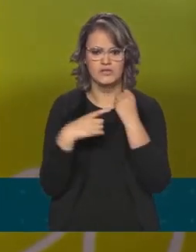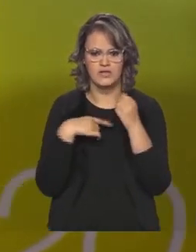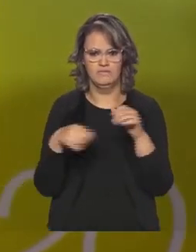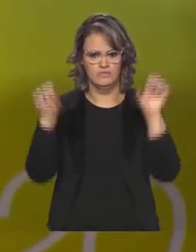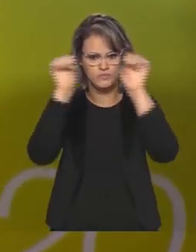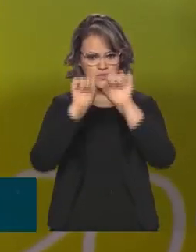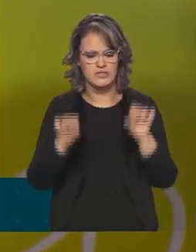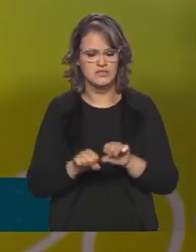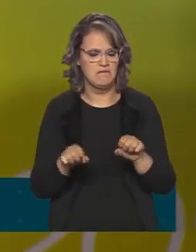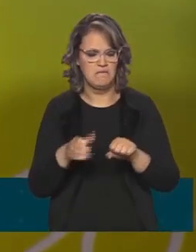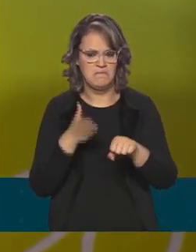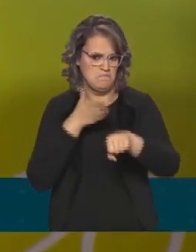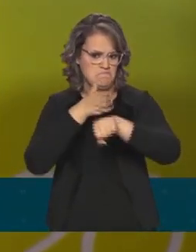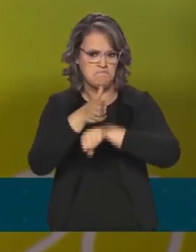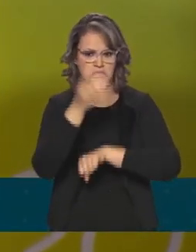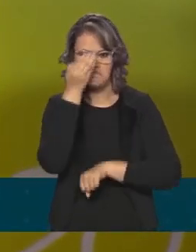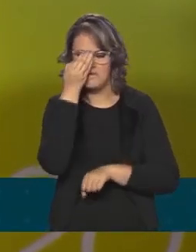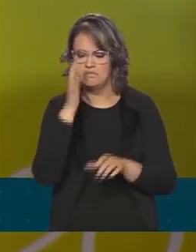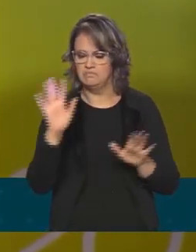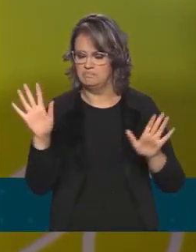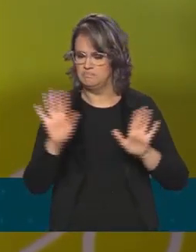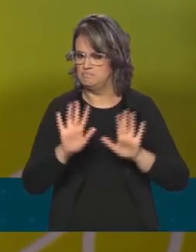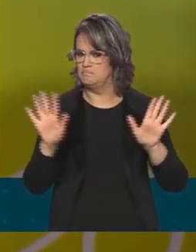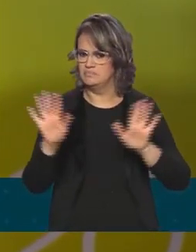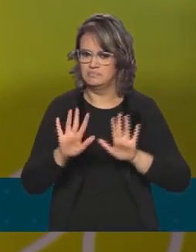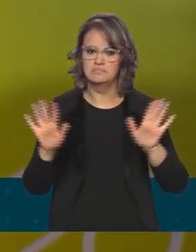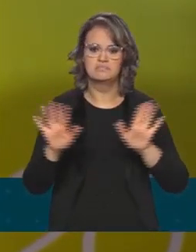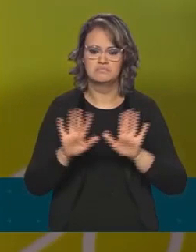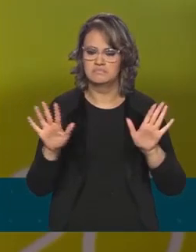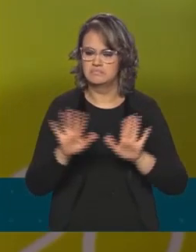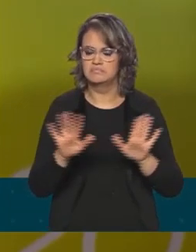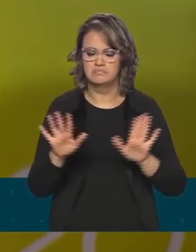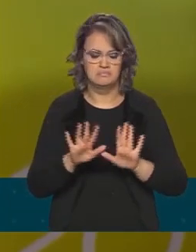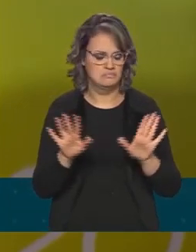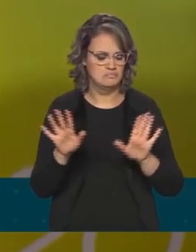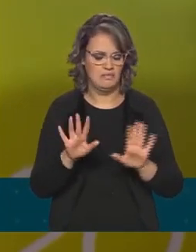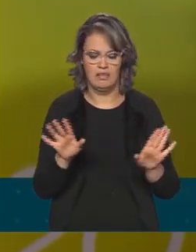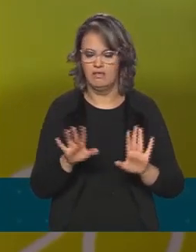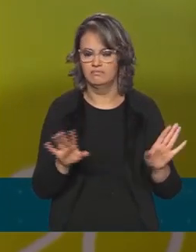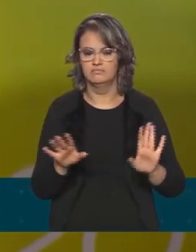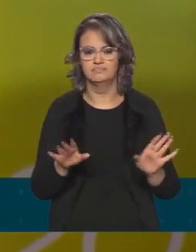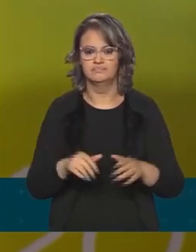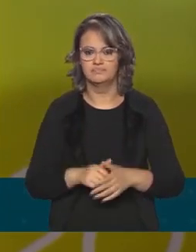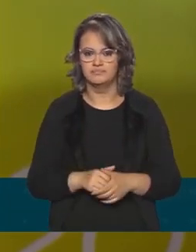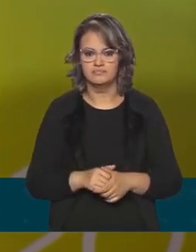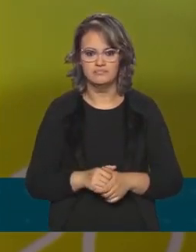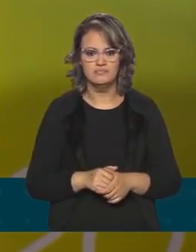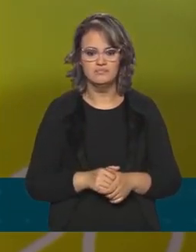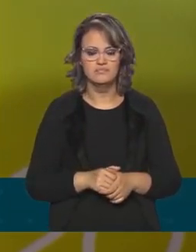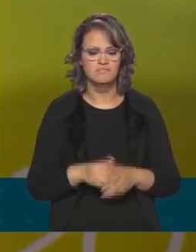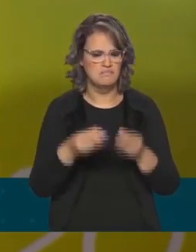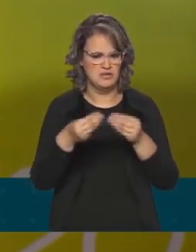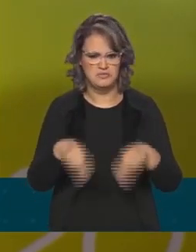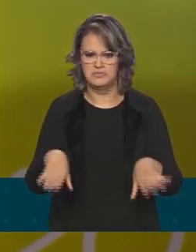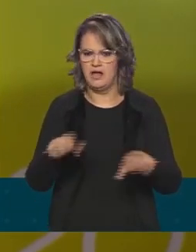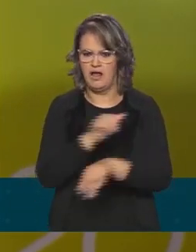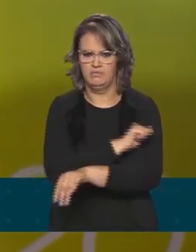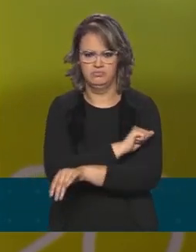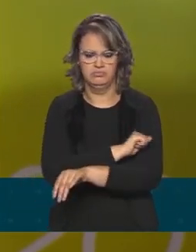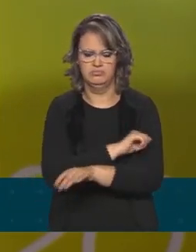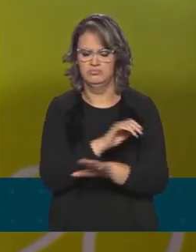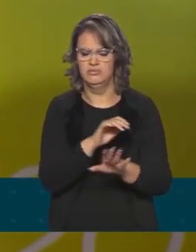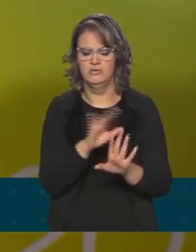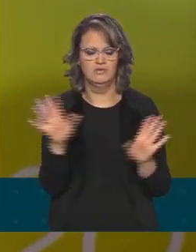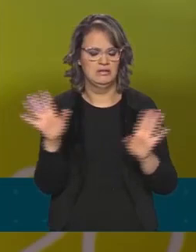porque não tivemos nada que pudesse fazer algo que pudesse prejudicar a